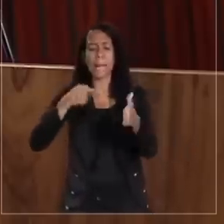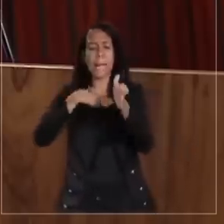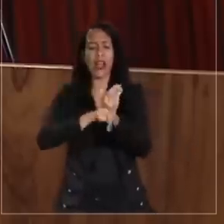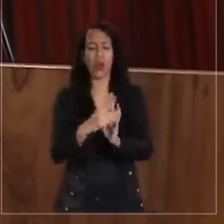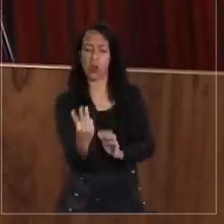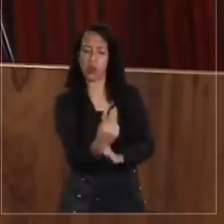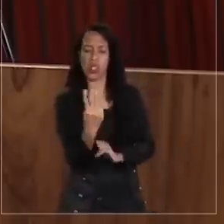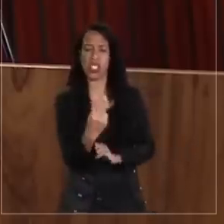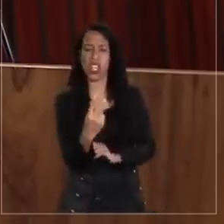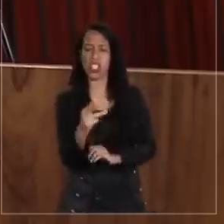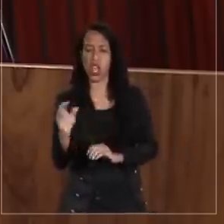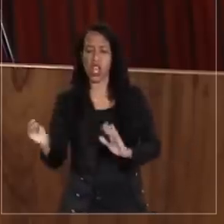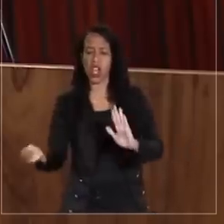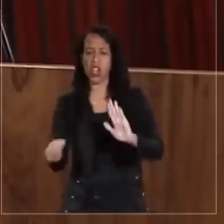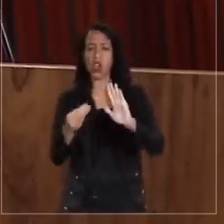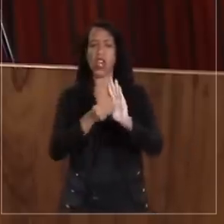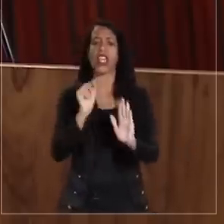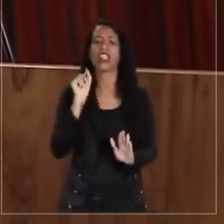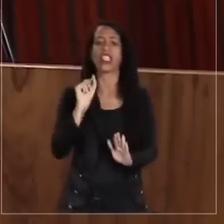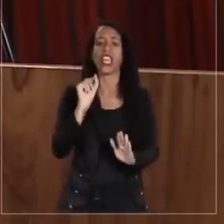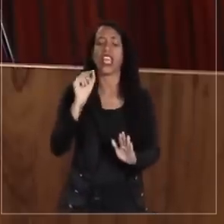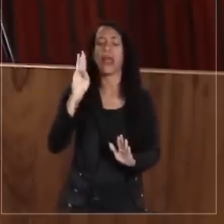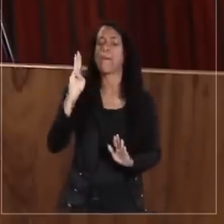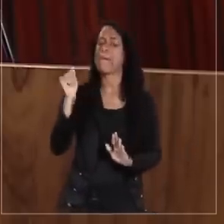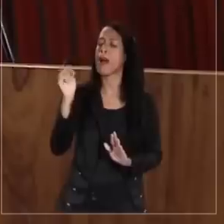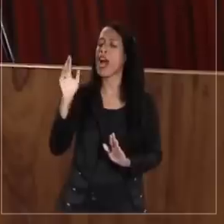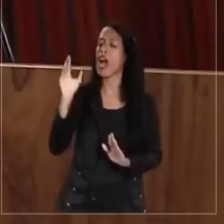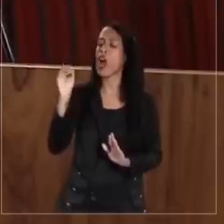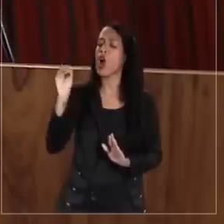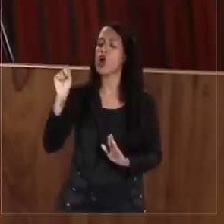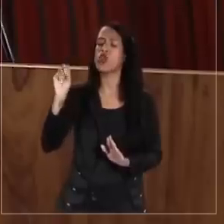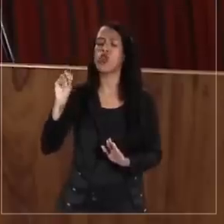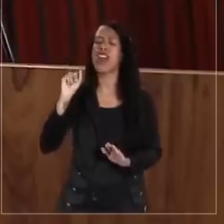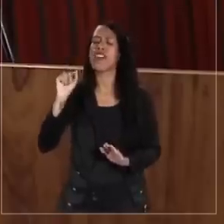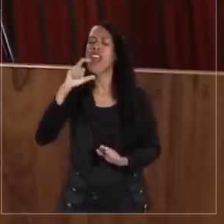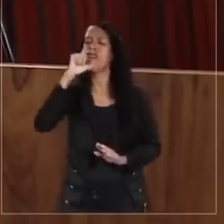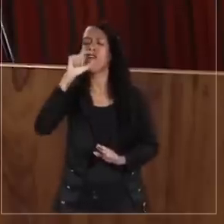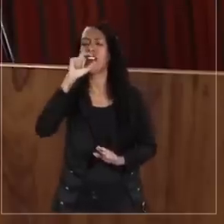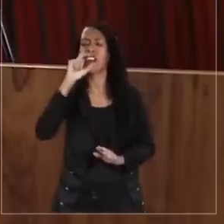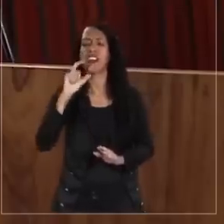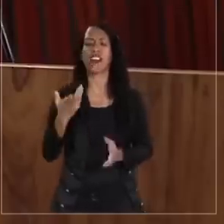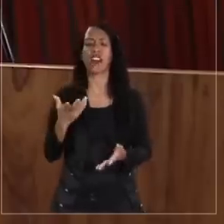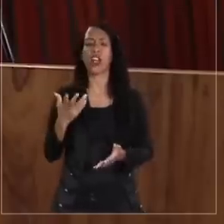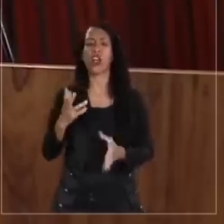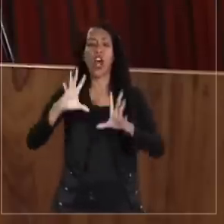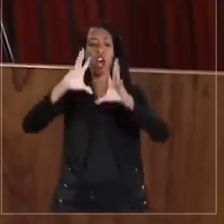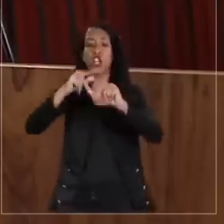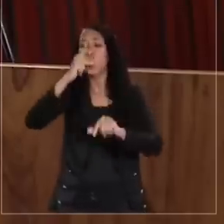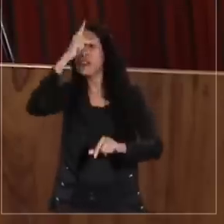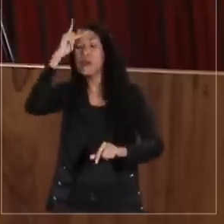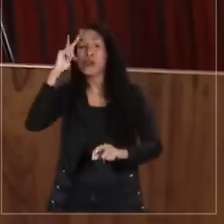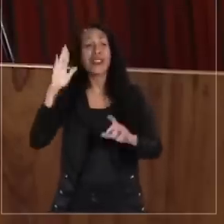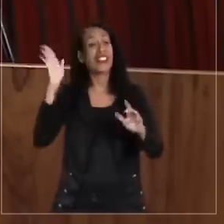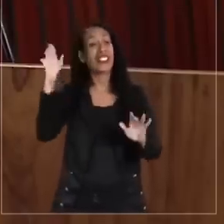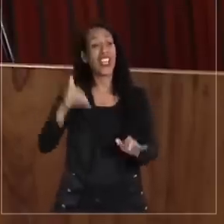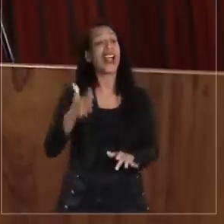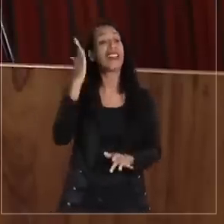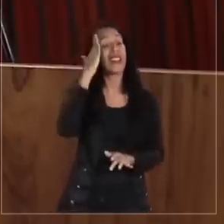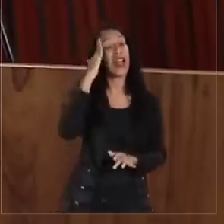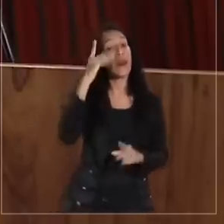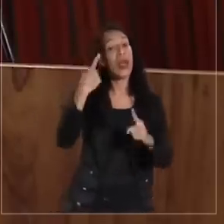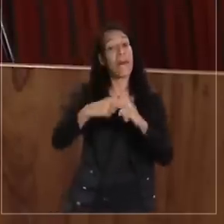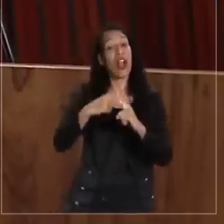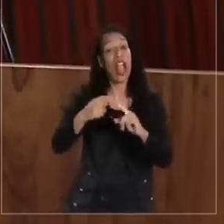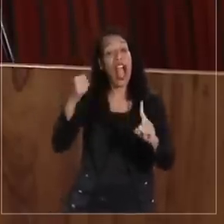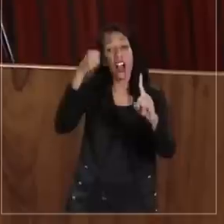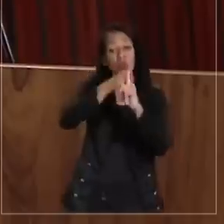foram nomeados, quem era Barroso, quem era Fachin. Todo mundo sabia quem era. A notabilidade estava